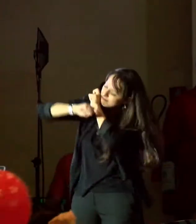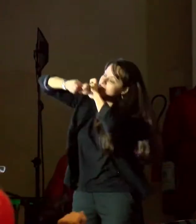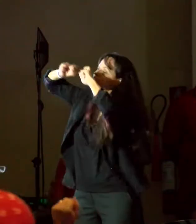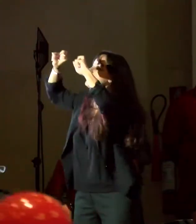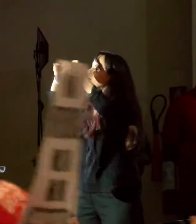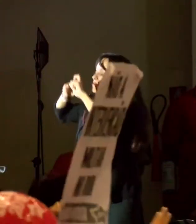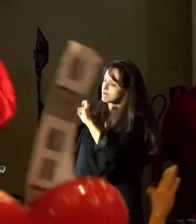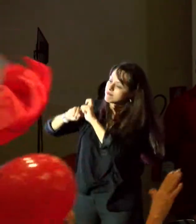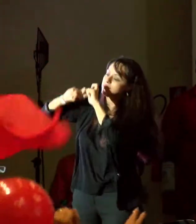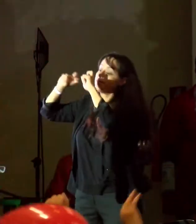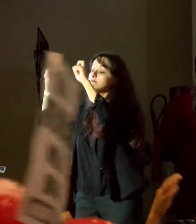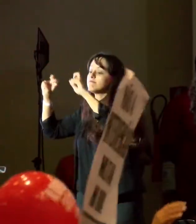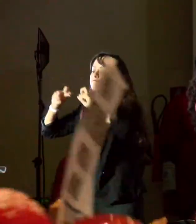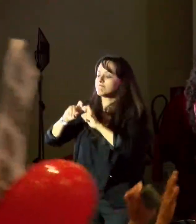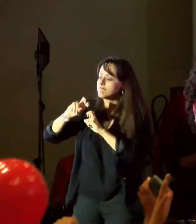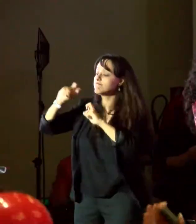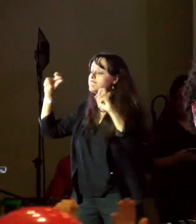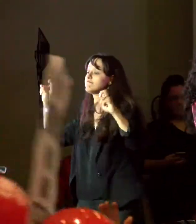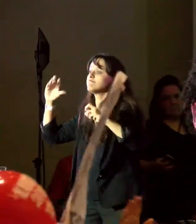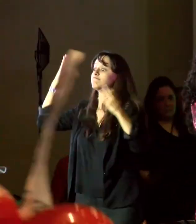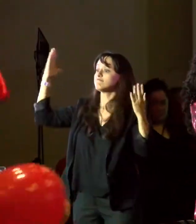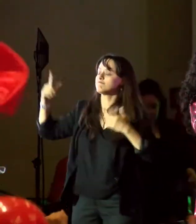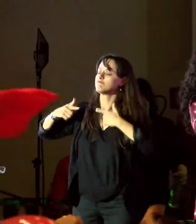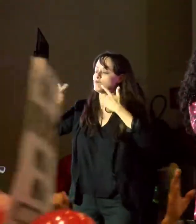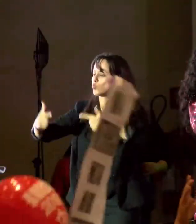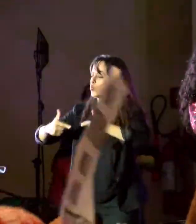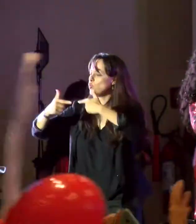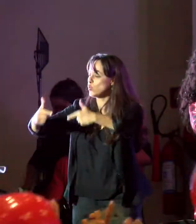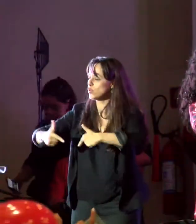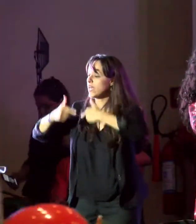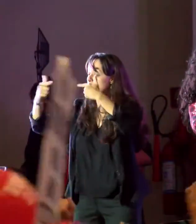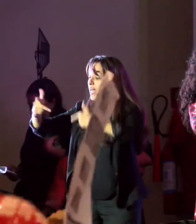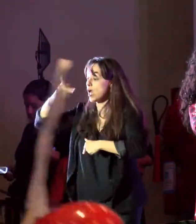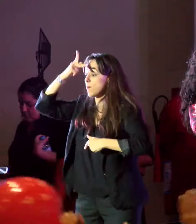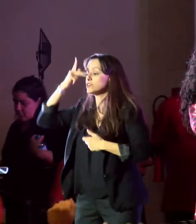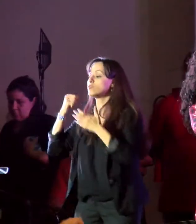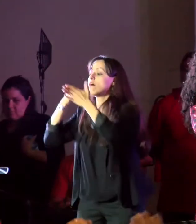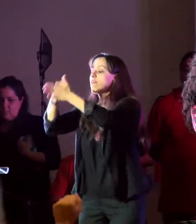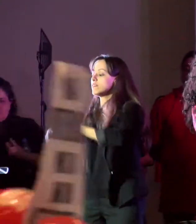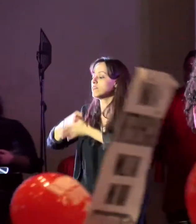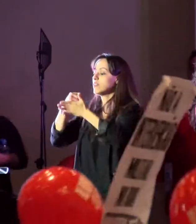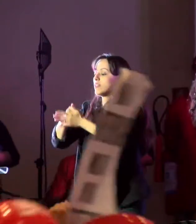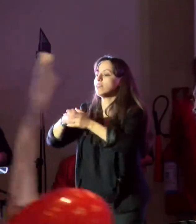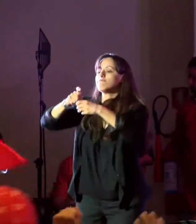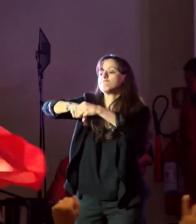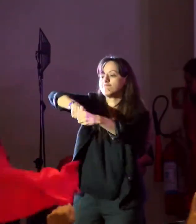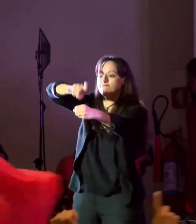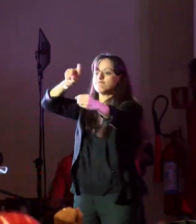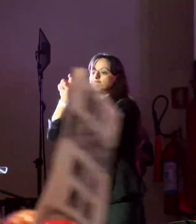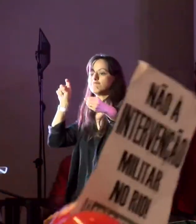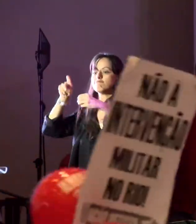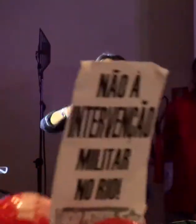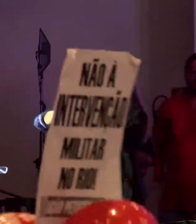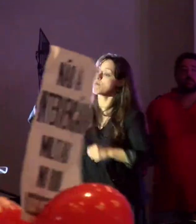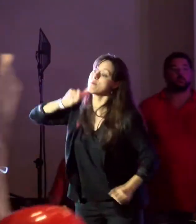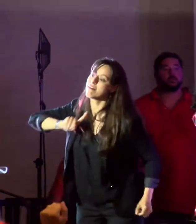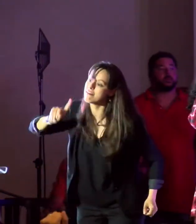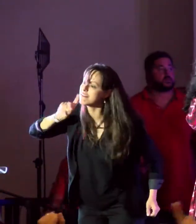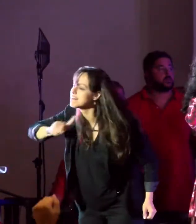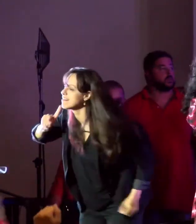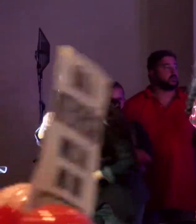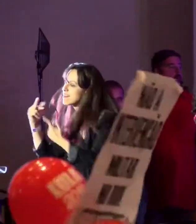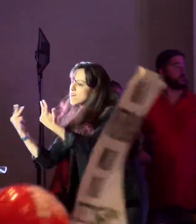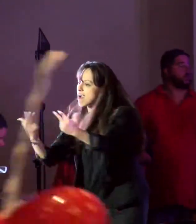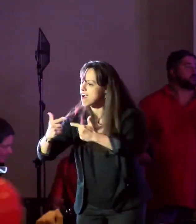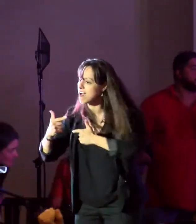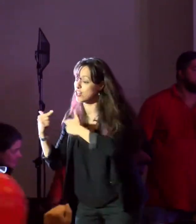Fora a luta dos inconfidentes pela quebra das correntes, nada adiantou. E de